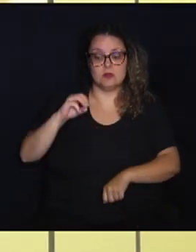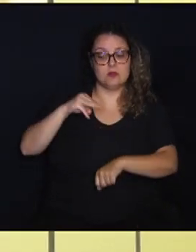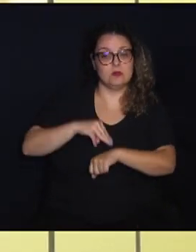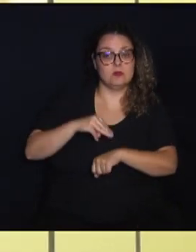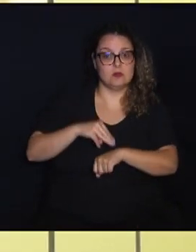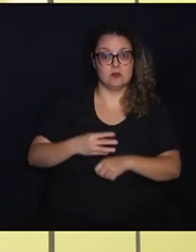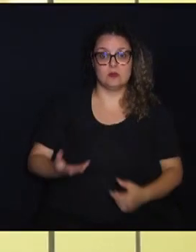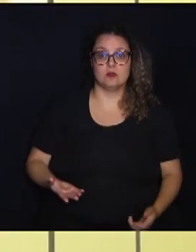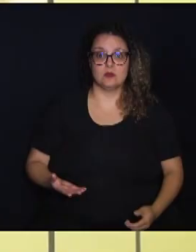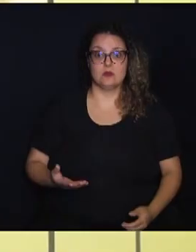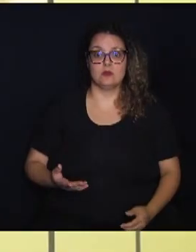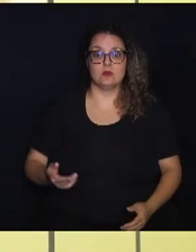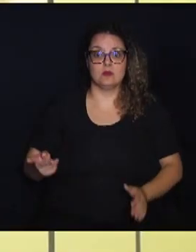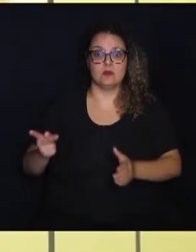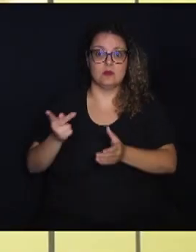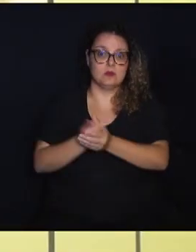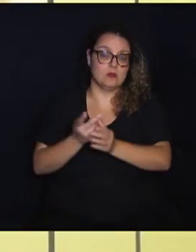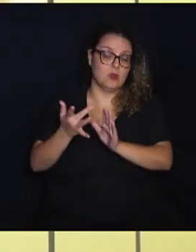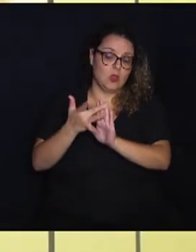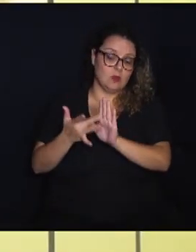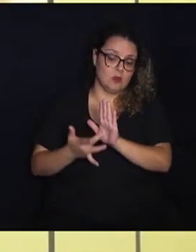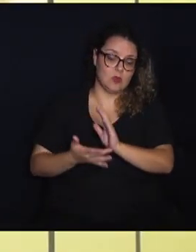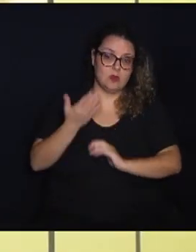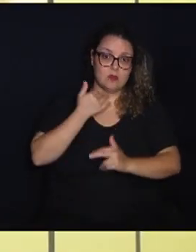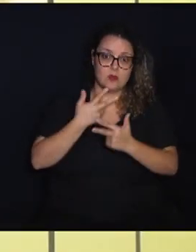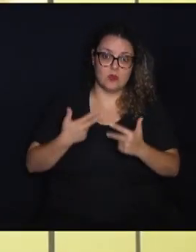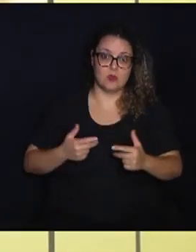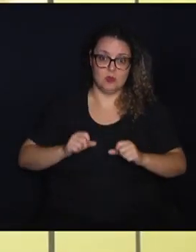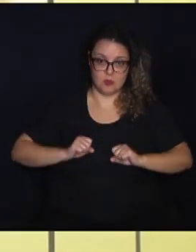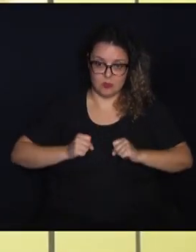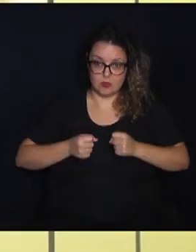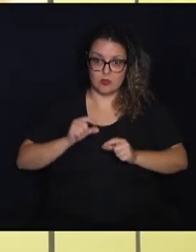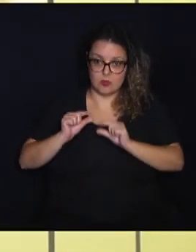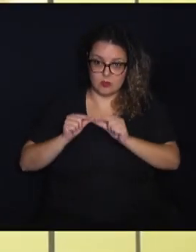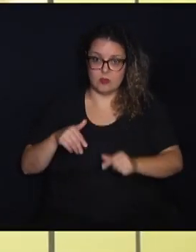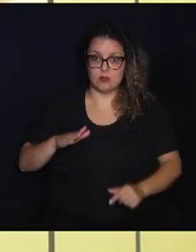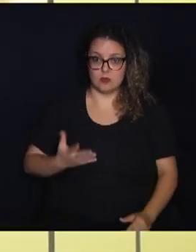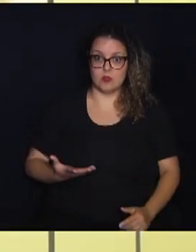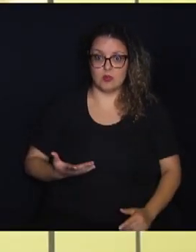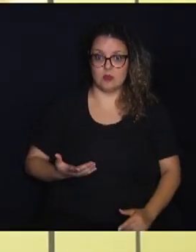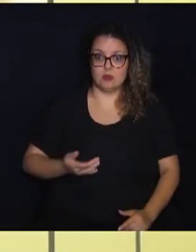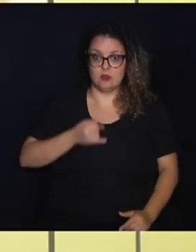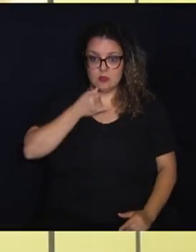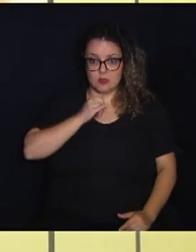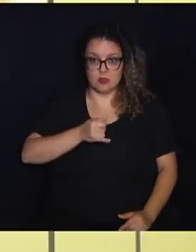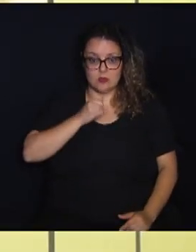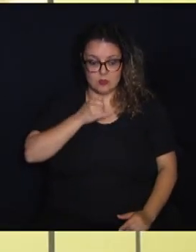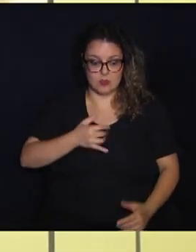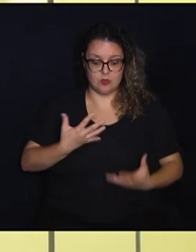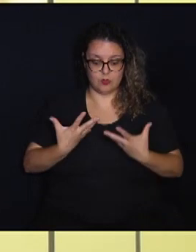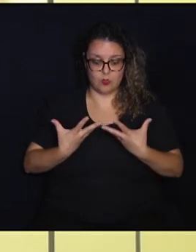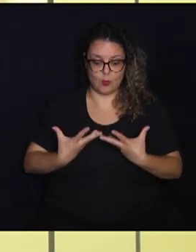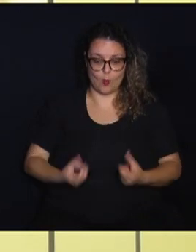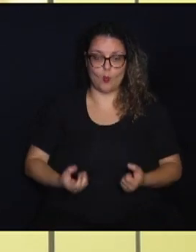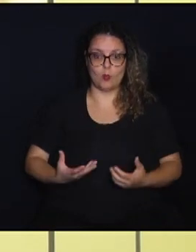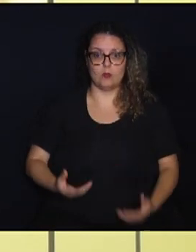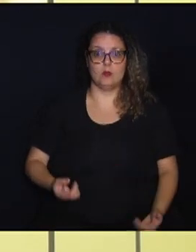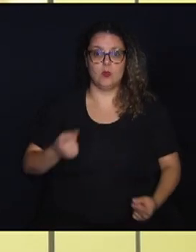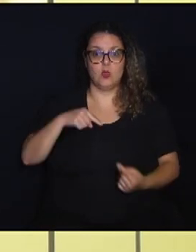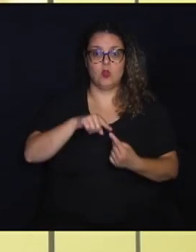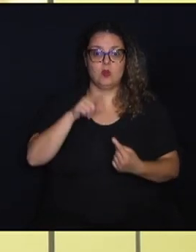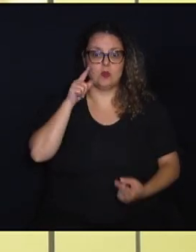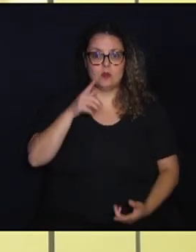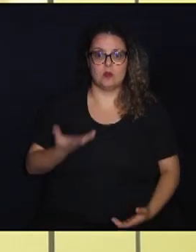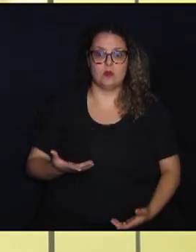minutos a um protocolo de alimentação que force um pouco mais essa queima para que ela atinja o objetivo dela. Tá. Então eu vou